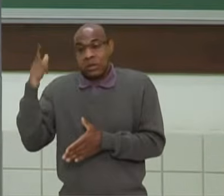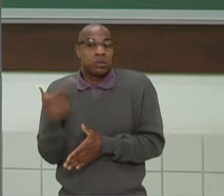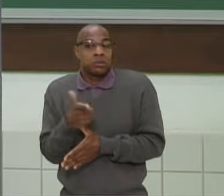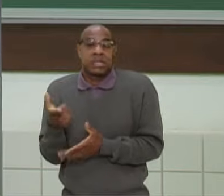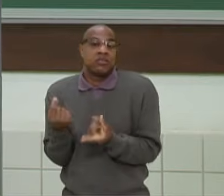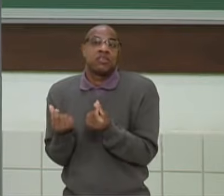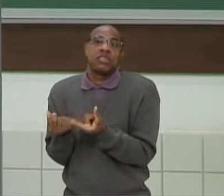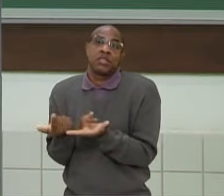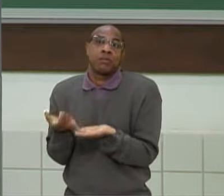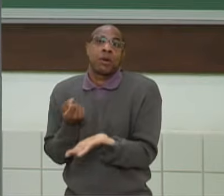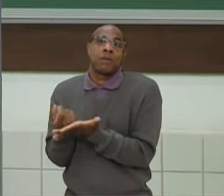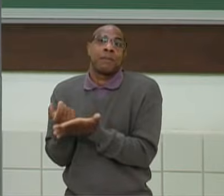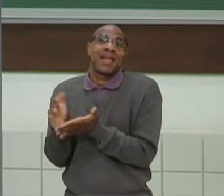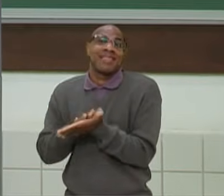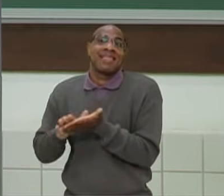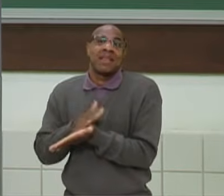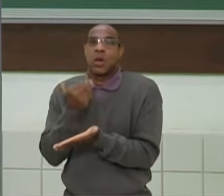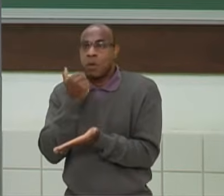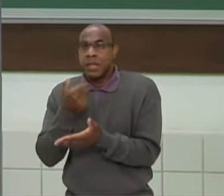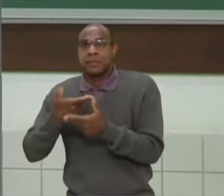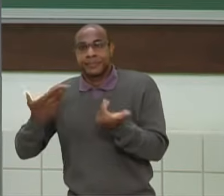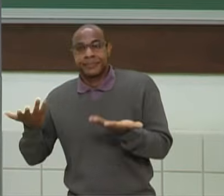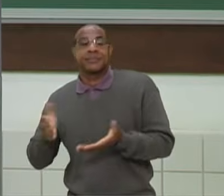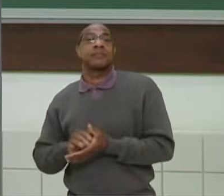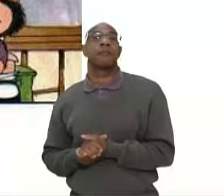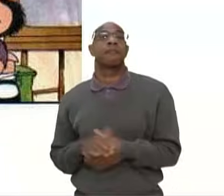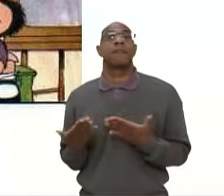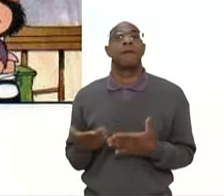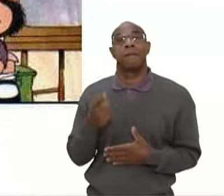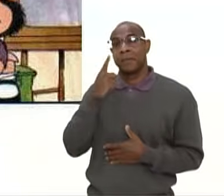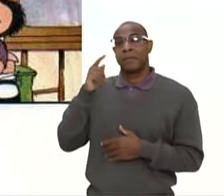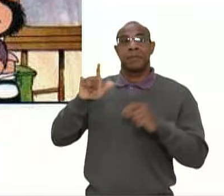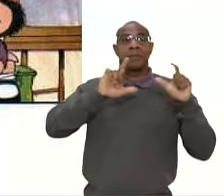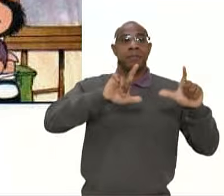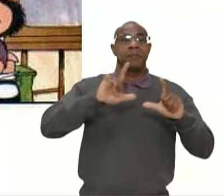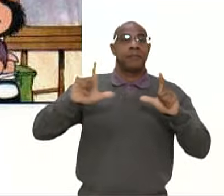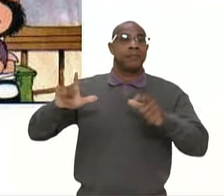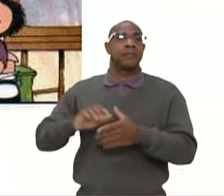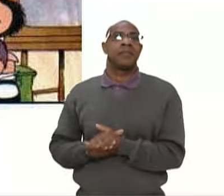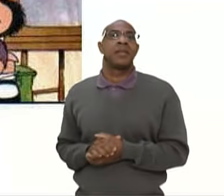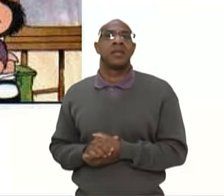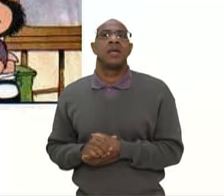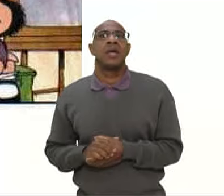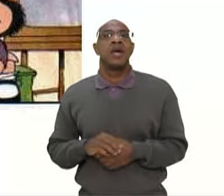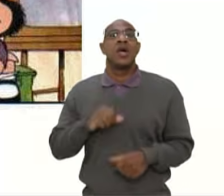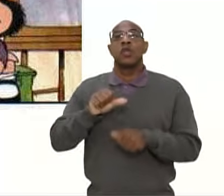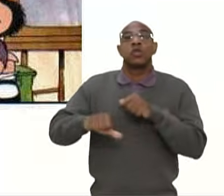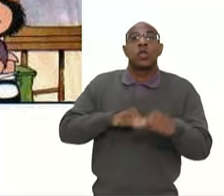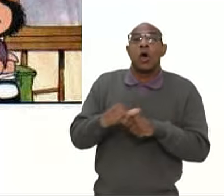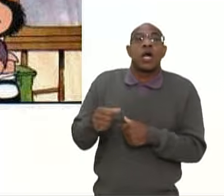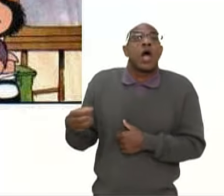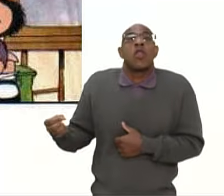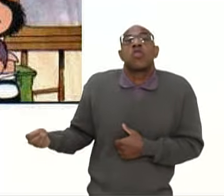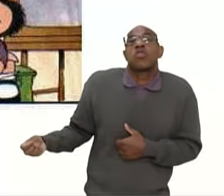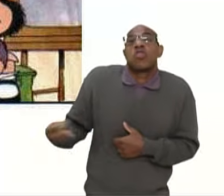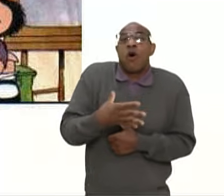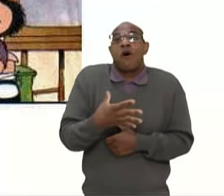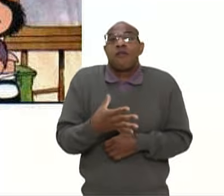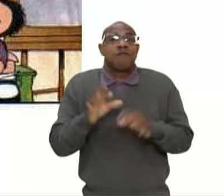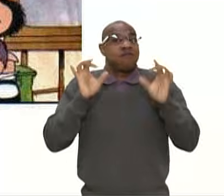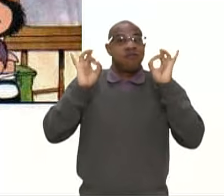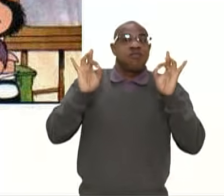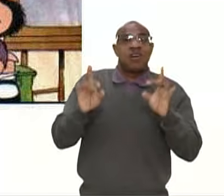tal. E tirinha da Mafalda de novo. Troque pela ultramoderna linha de cozinhas,